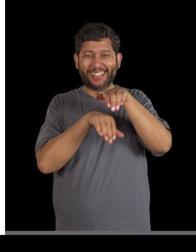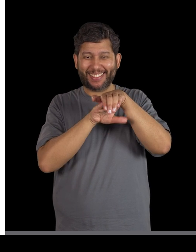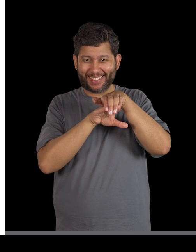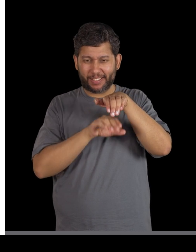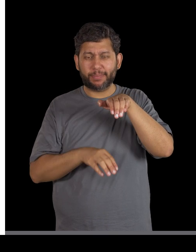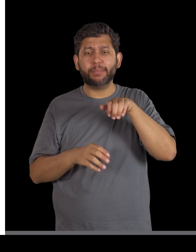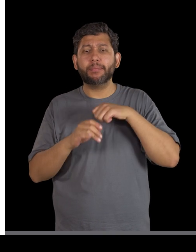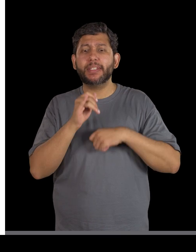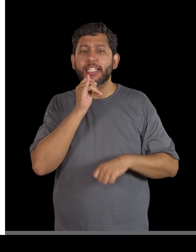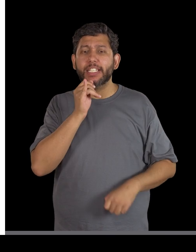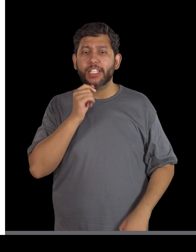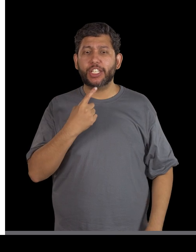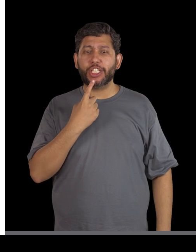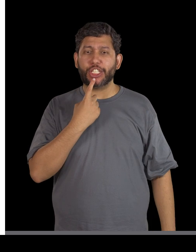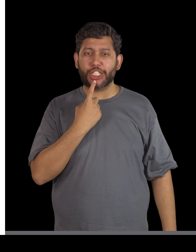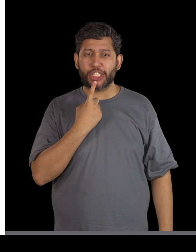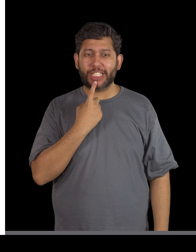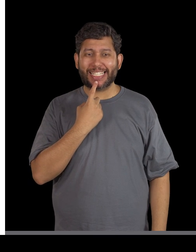a gente tem o som de